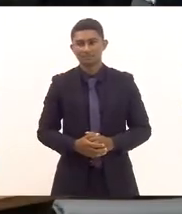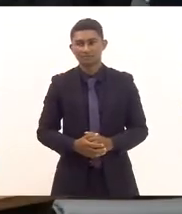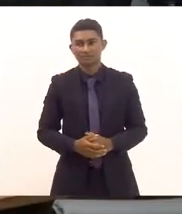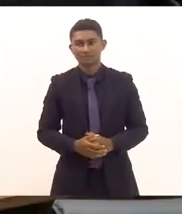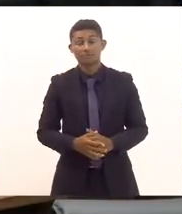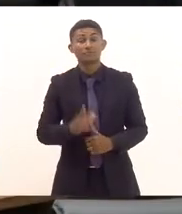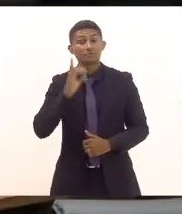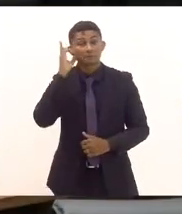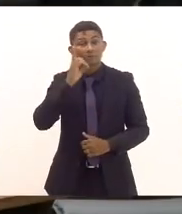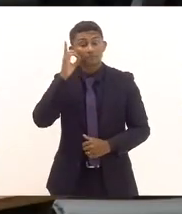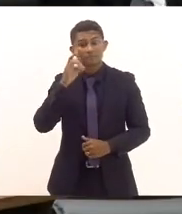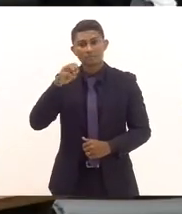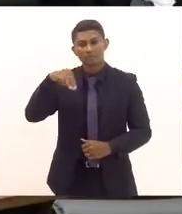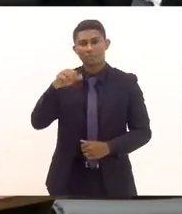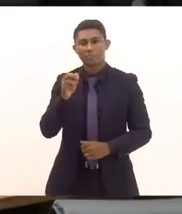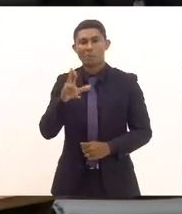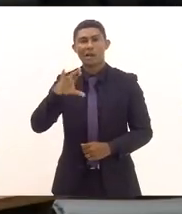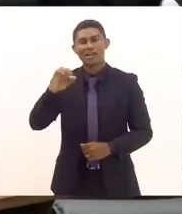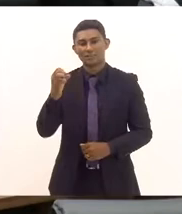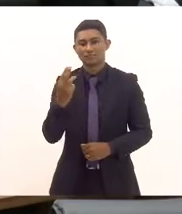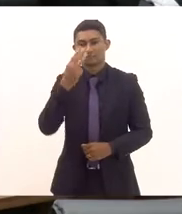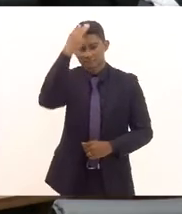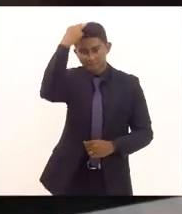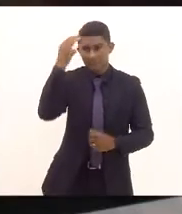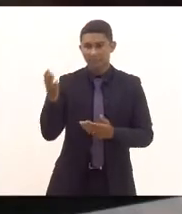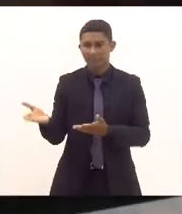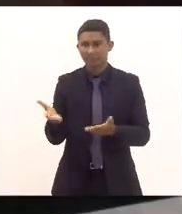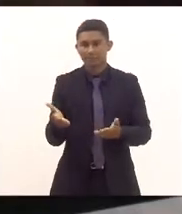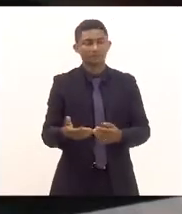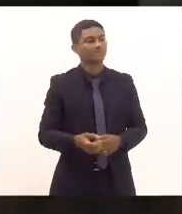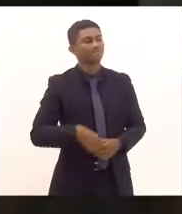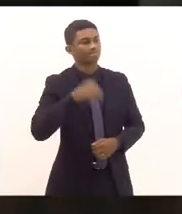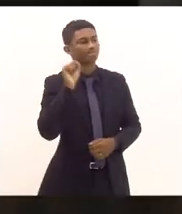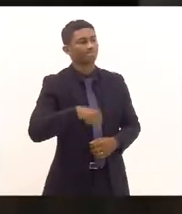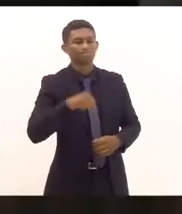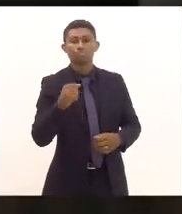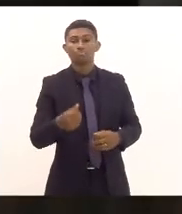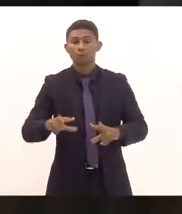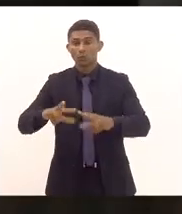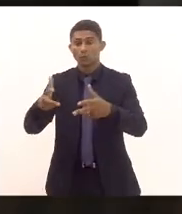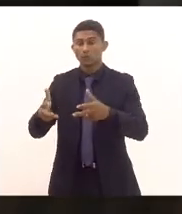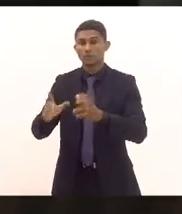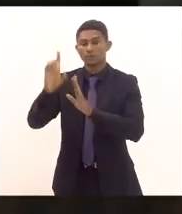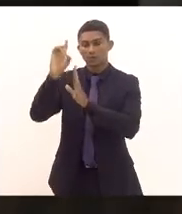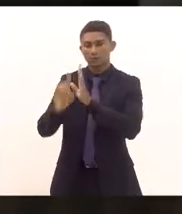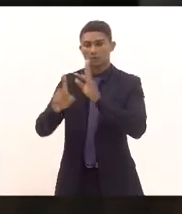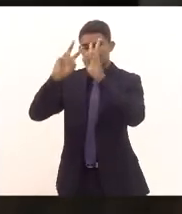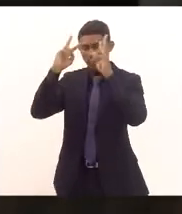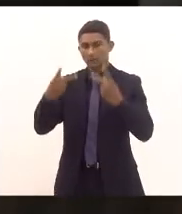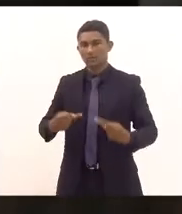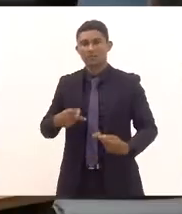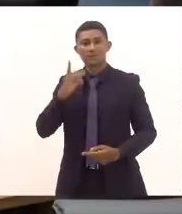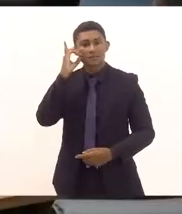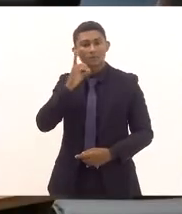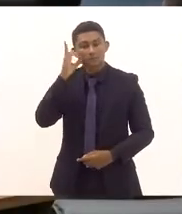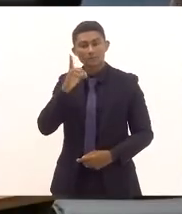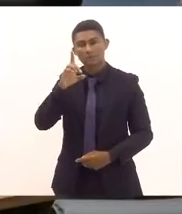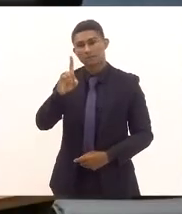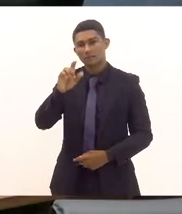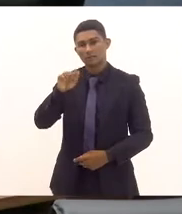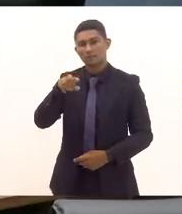o resultado Márcio Pacheco por favor nada pela comissão de direitos humanos adaptado a Tânia Monteiro